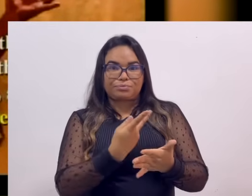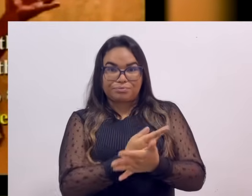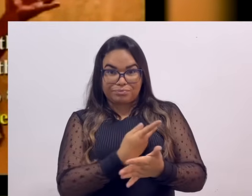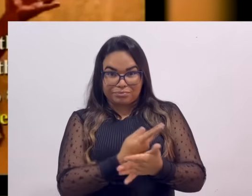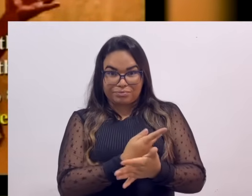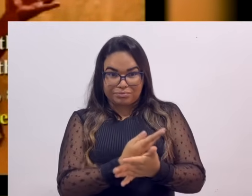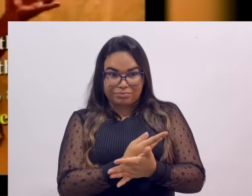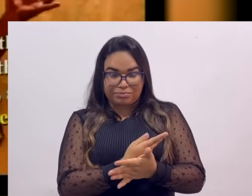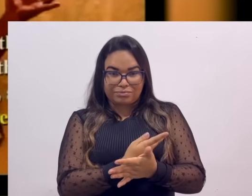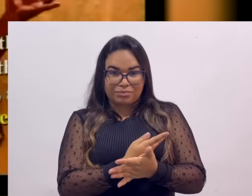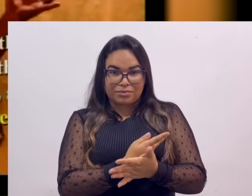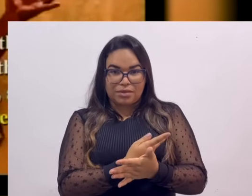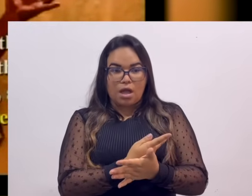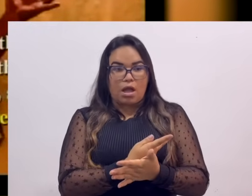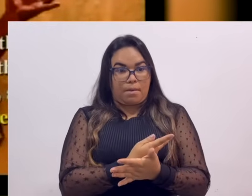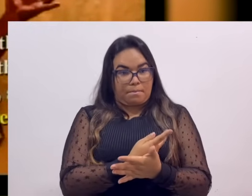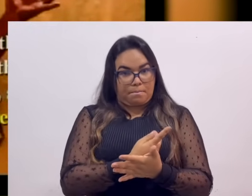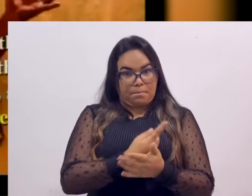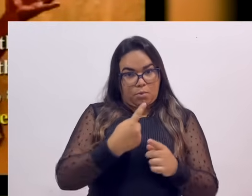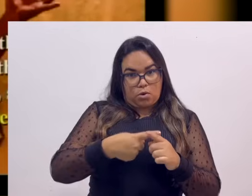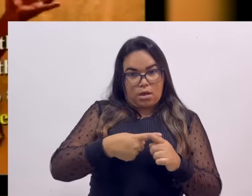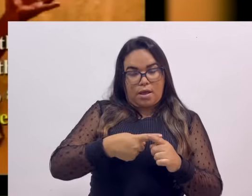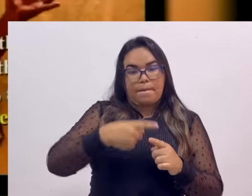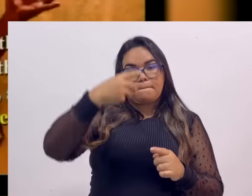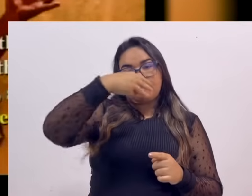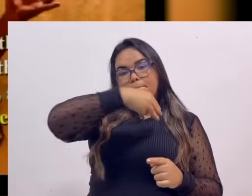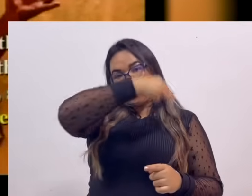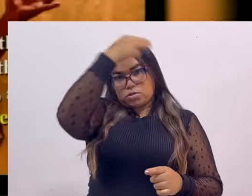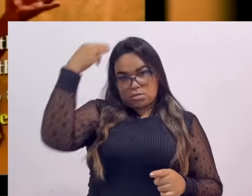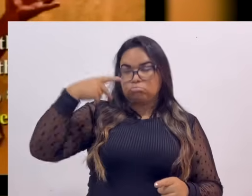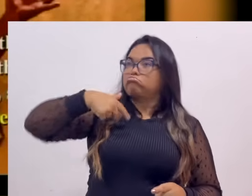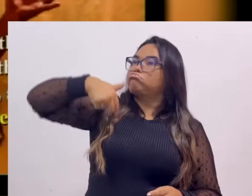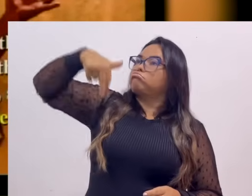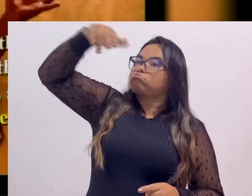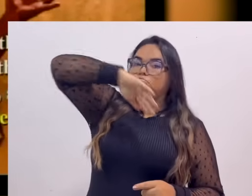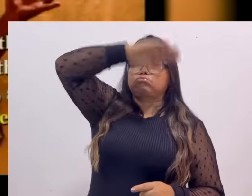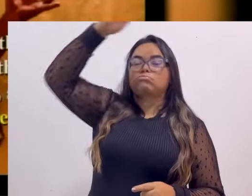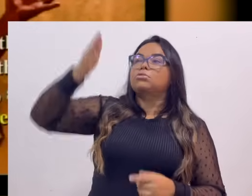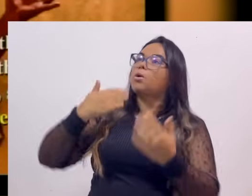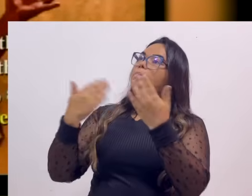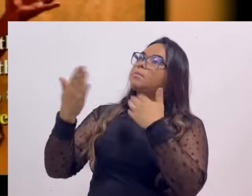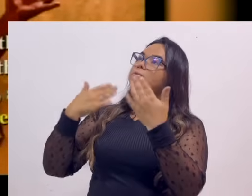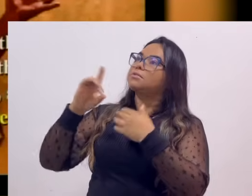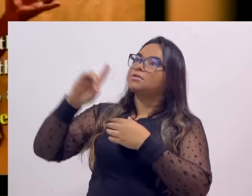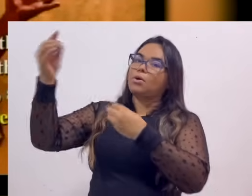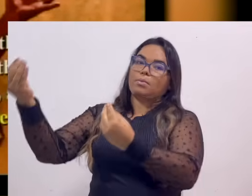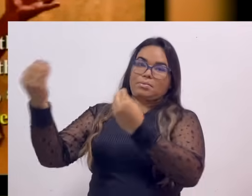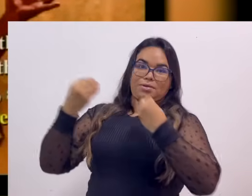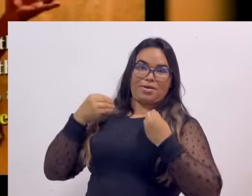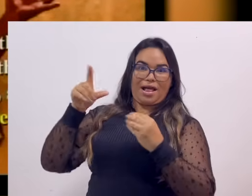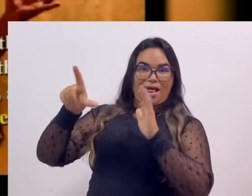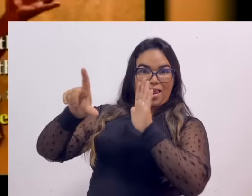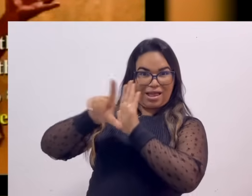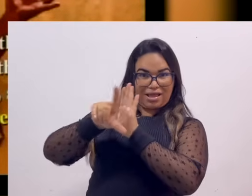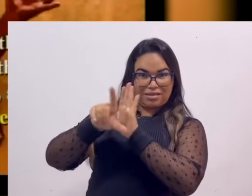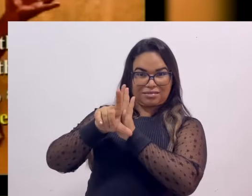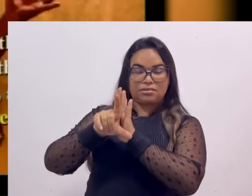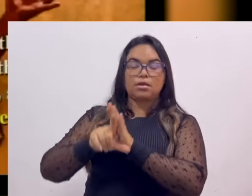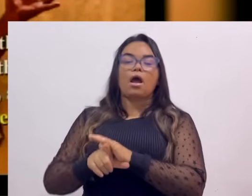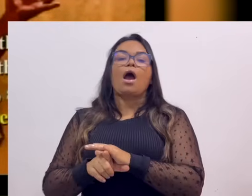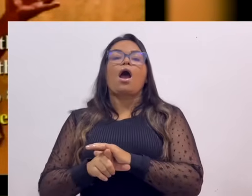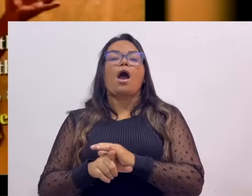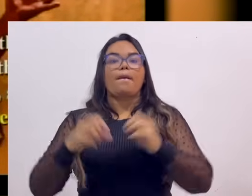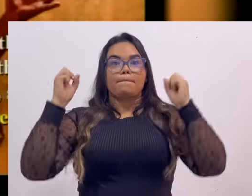enquanto ele estava no monte, Deuteronômio 10, versículo 2 diz, E naquelas tábuas escreverei as